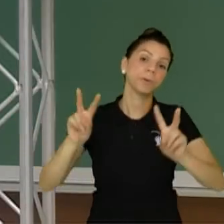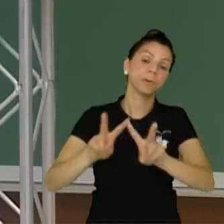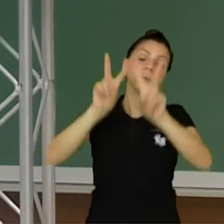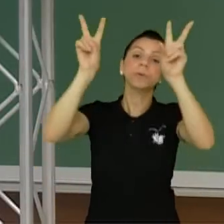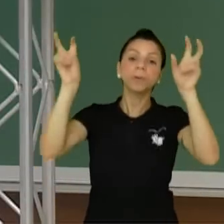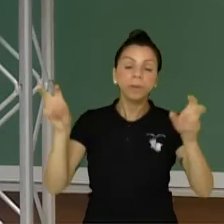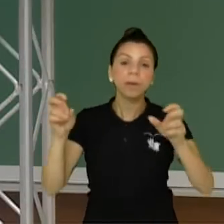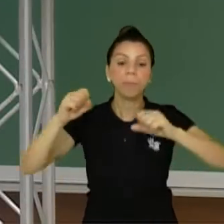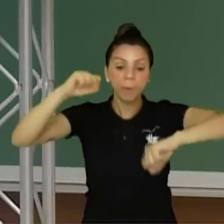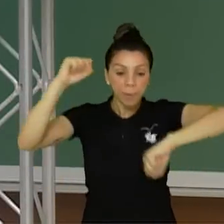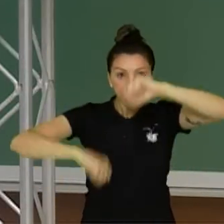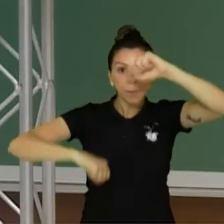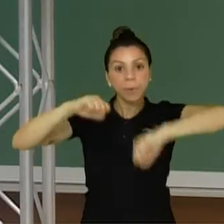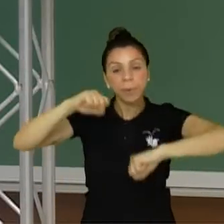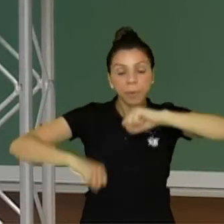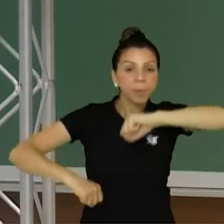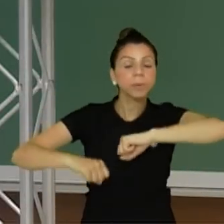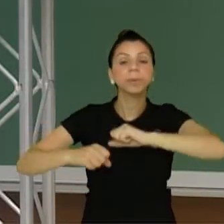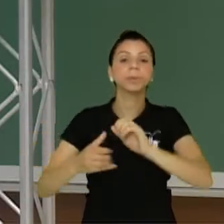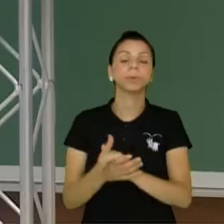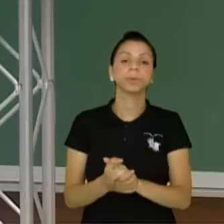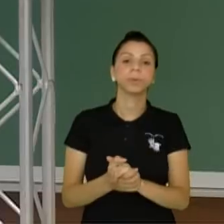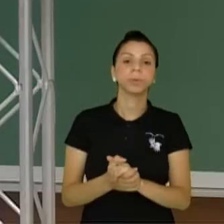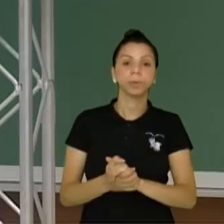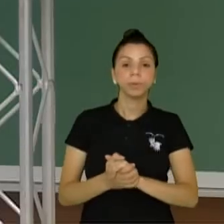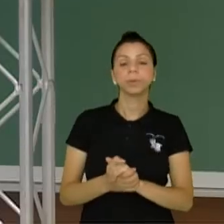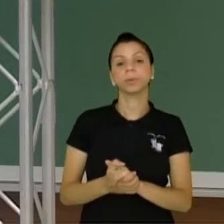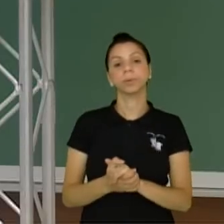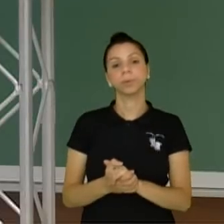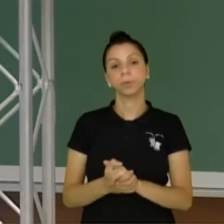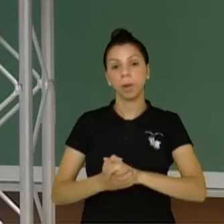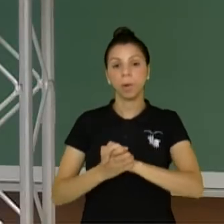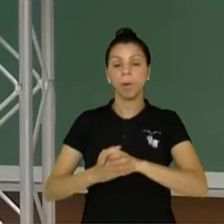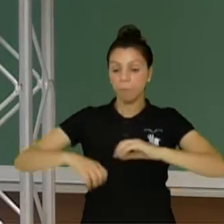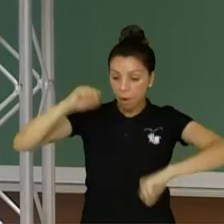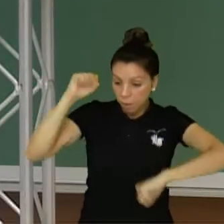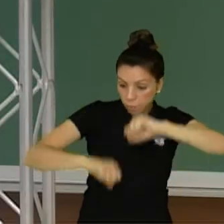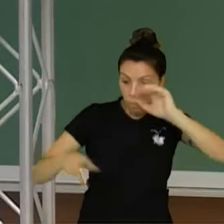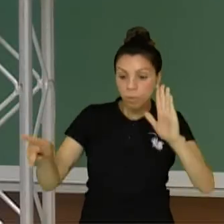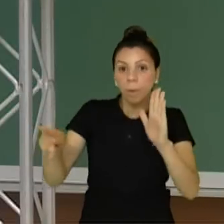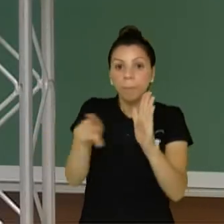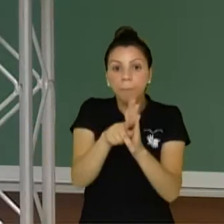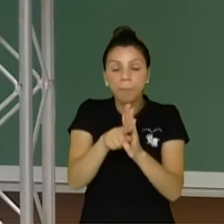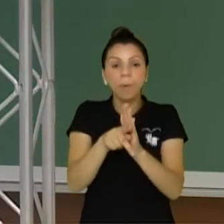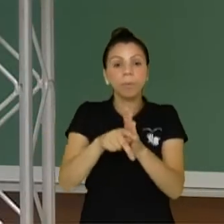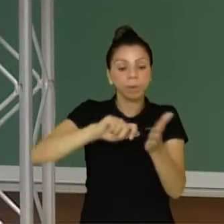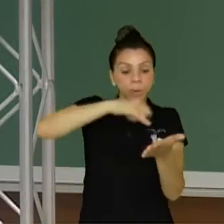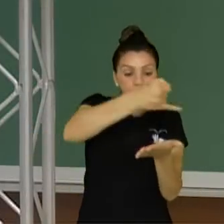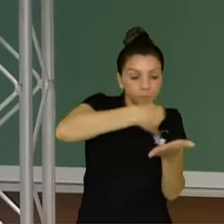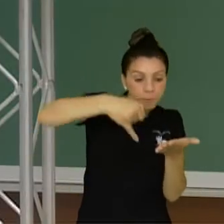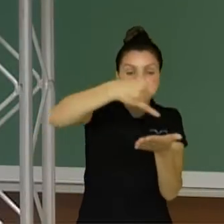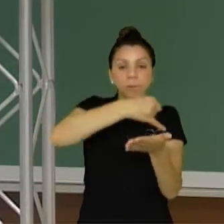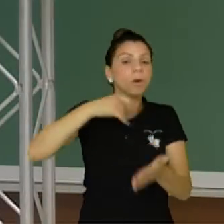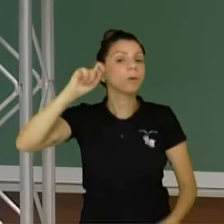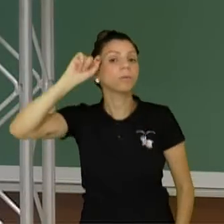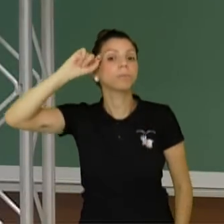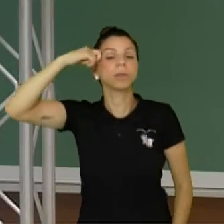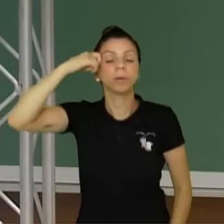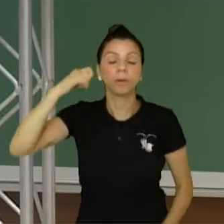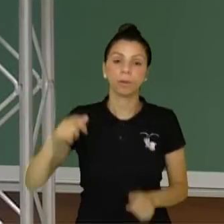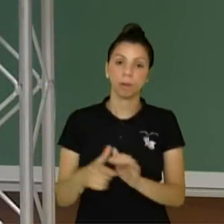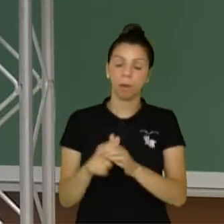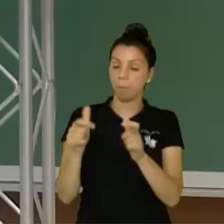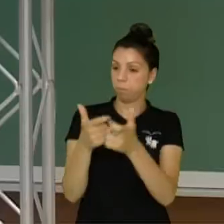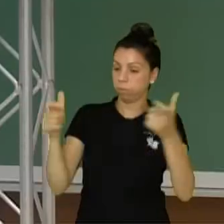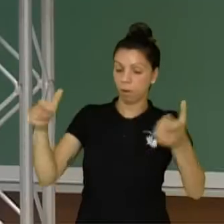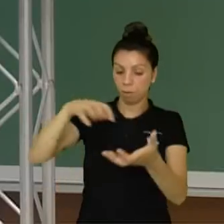uma indústria petrolífera, ou seja, uma indústria de petróleo que ela foi a maior do mundo